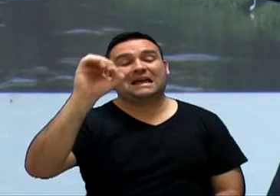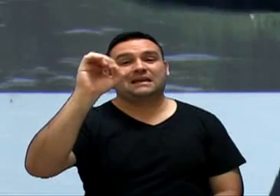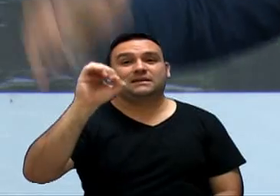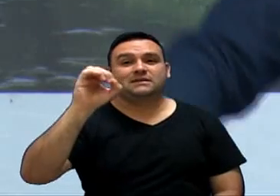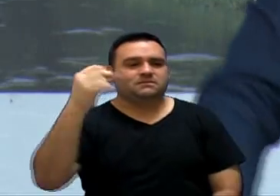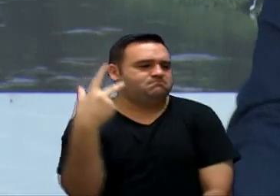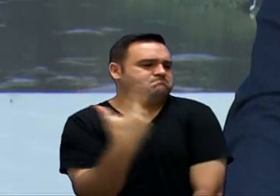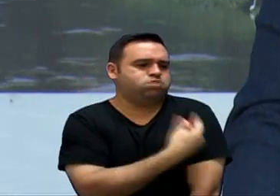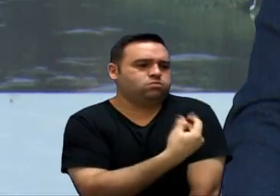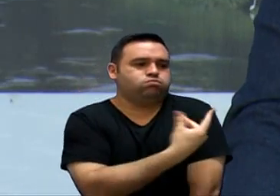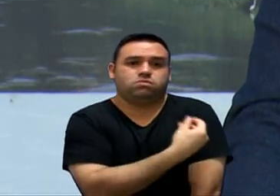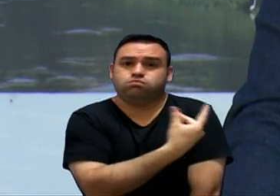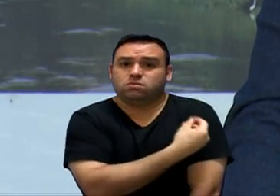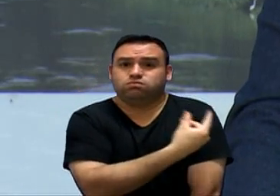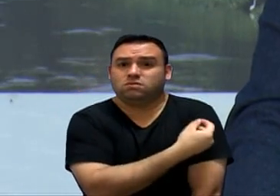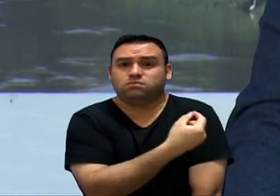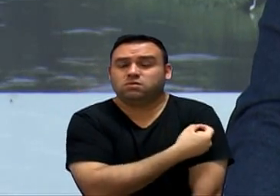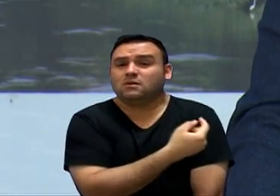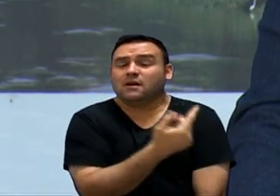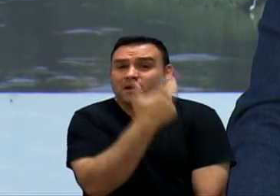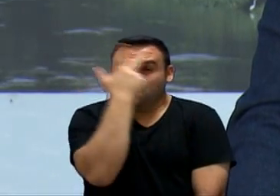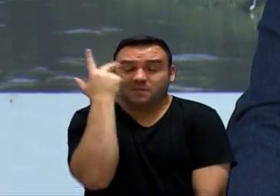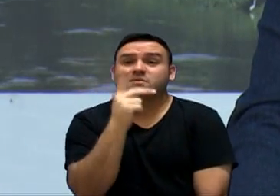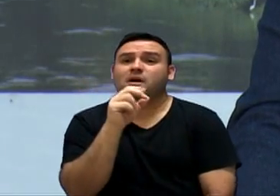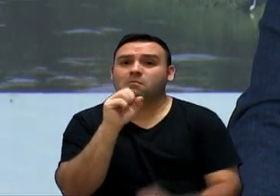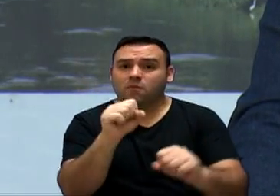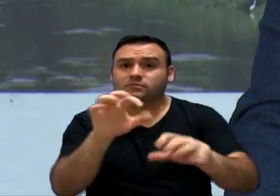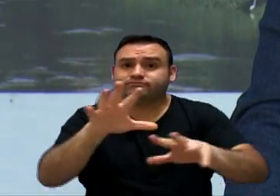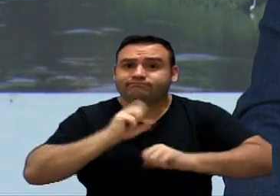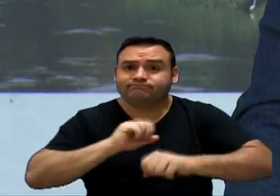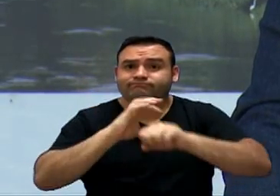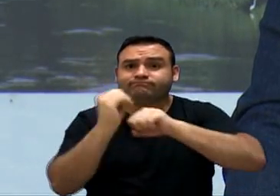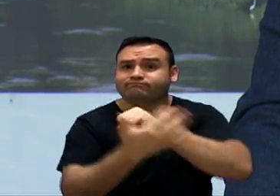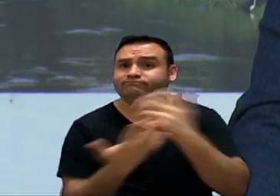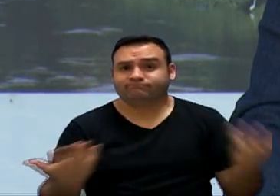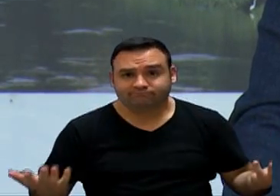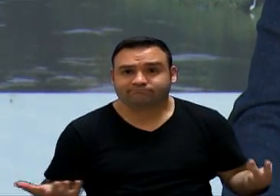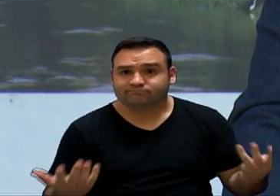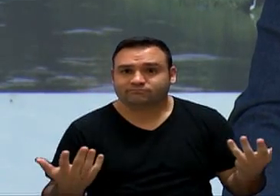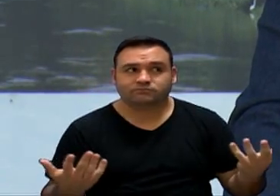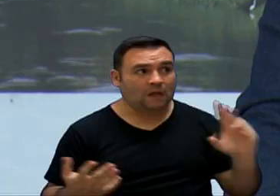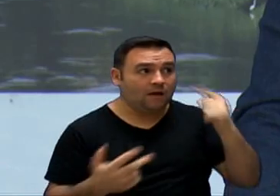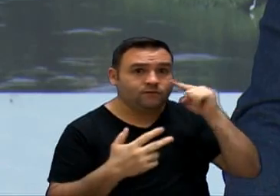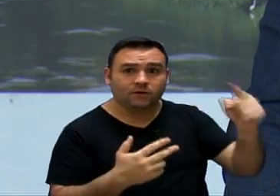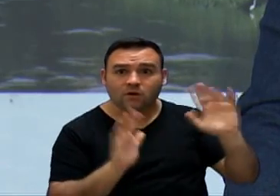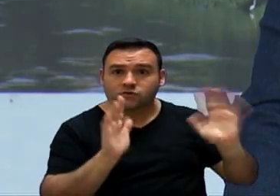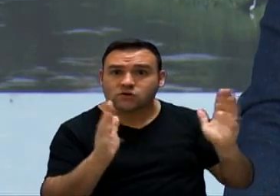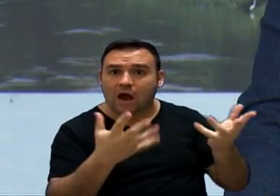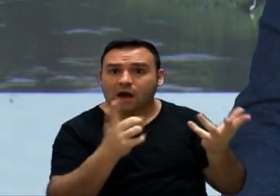1, 2, 3, 4, 5, 6, 7, 8, 9, 10 doses que sejam, a pessoa ainda vai poder contrair o Covid. Não é isso que vem acontecendo?